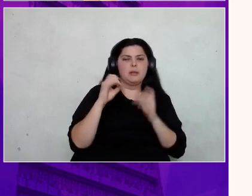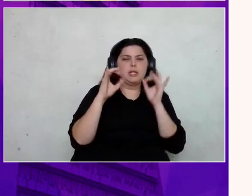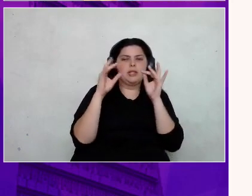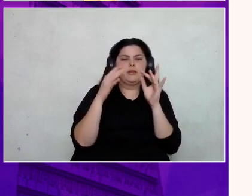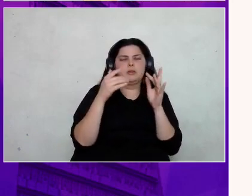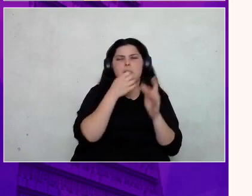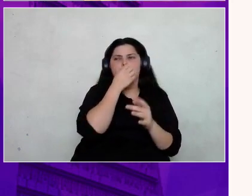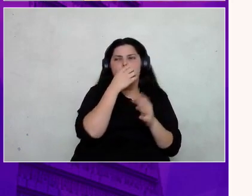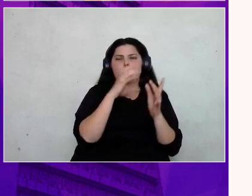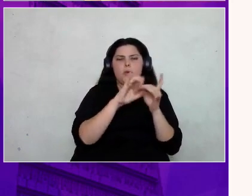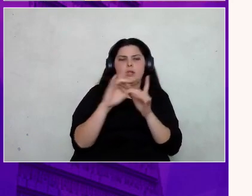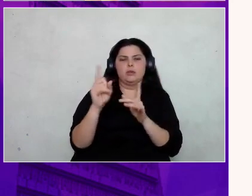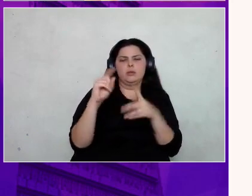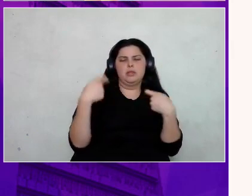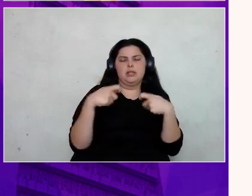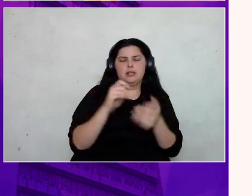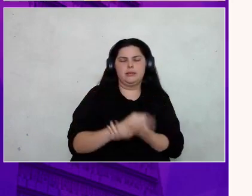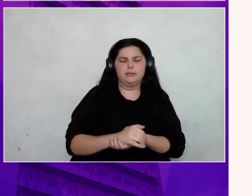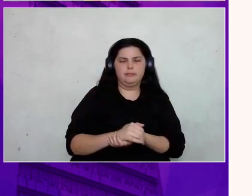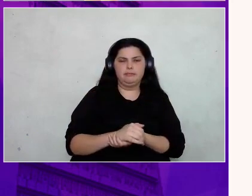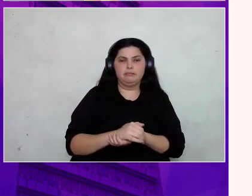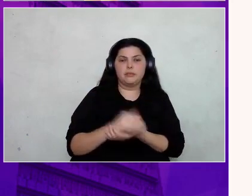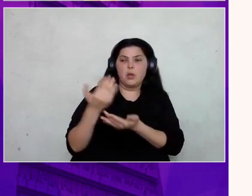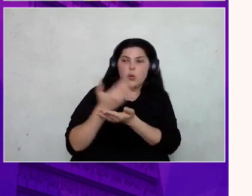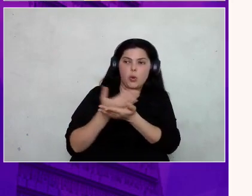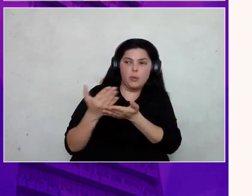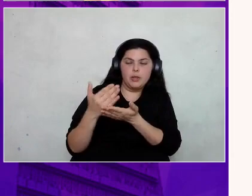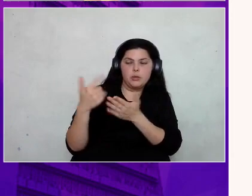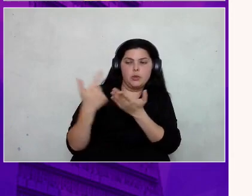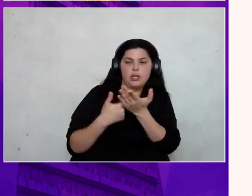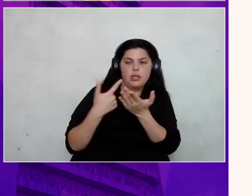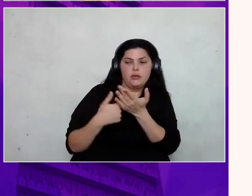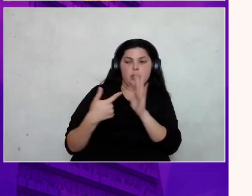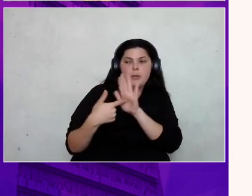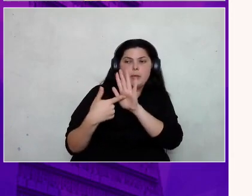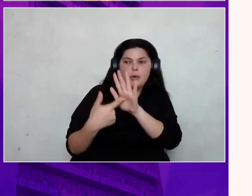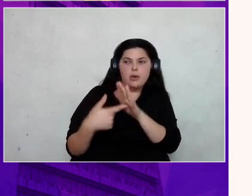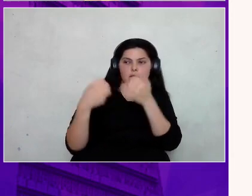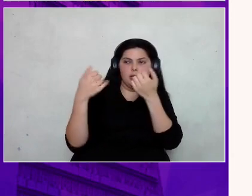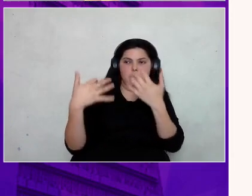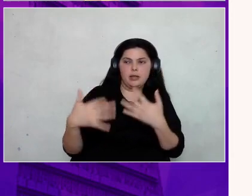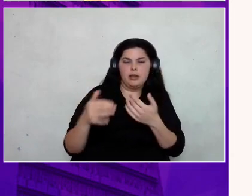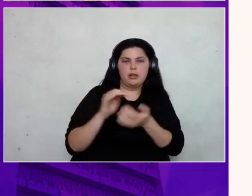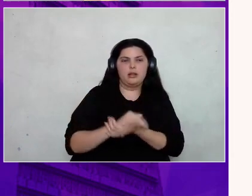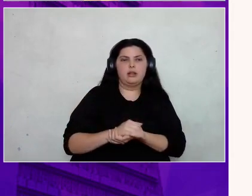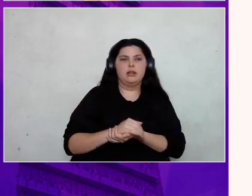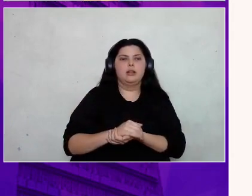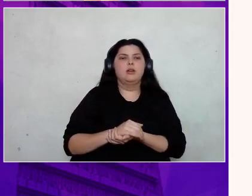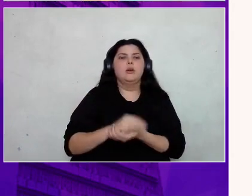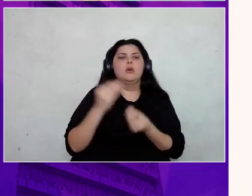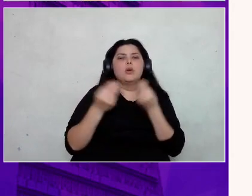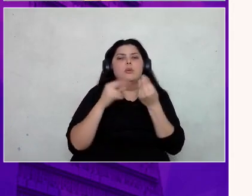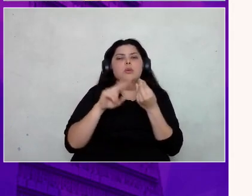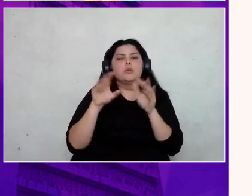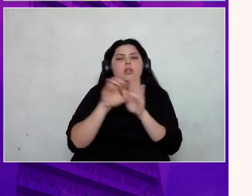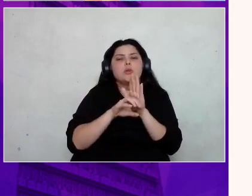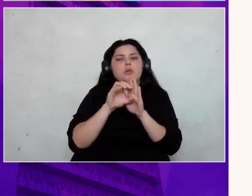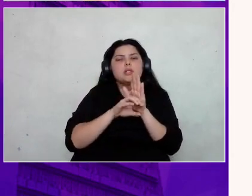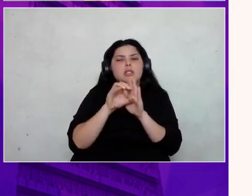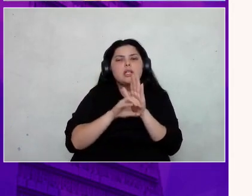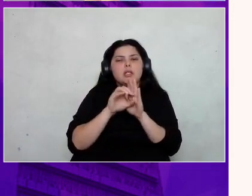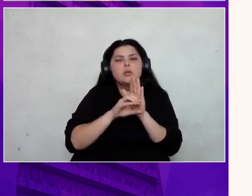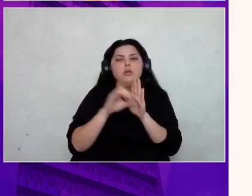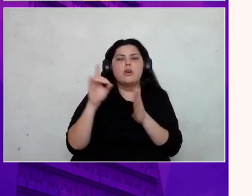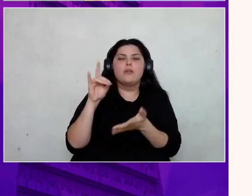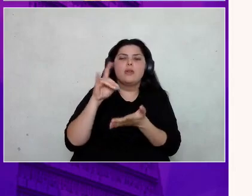contexto, mas a introdução do livro que fala sobre como você aplica conceitos de solid em arquitetura